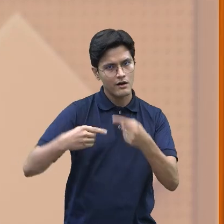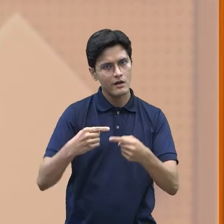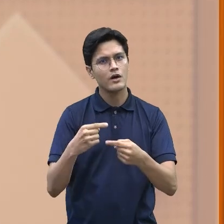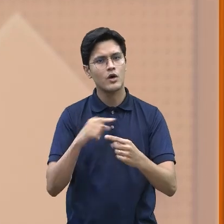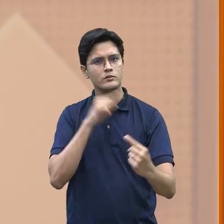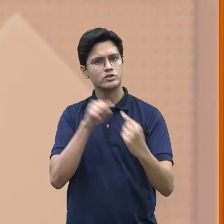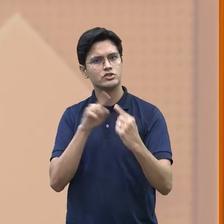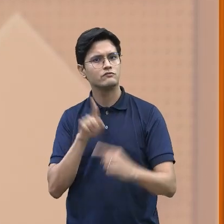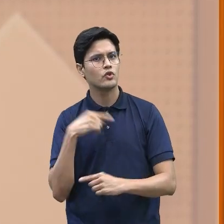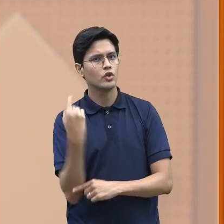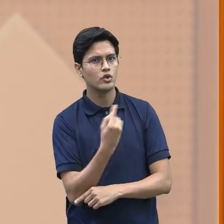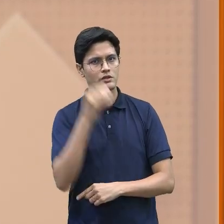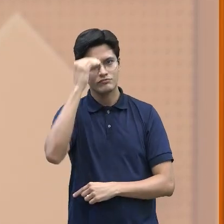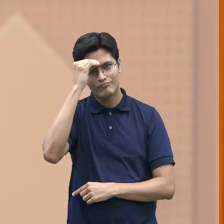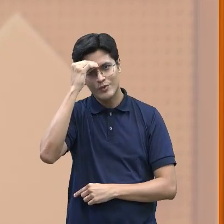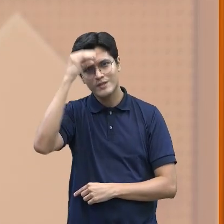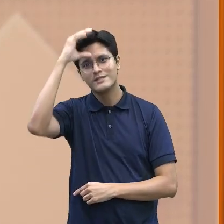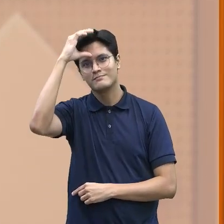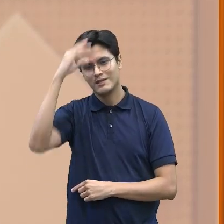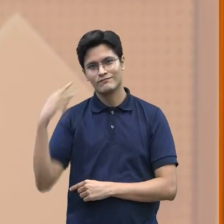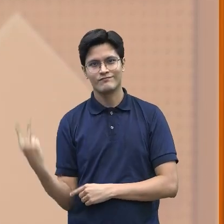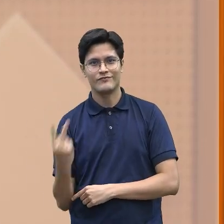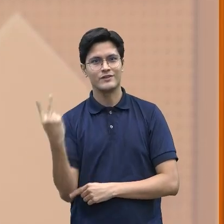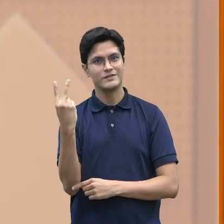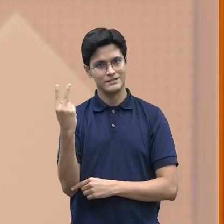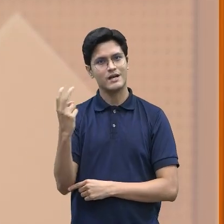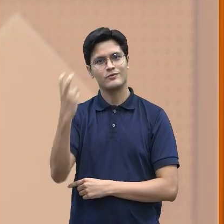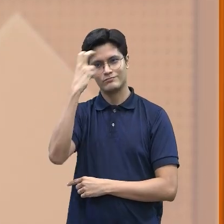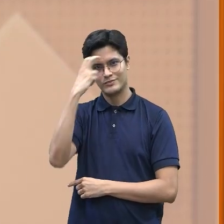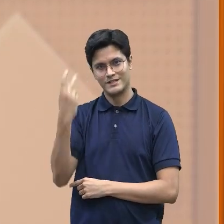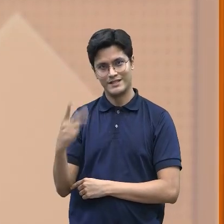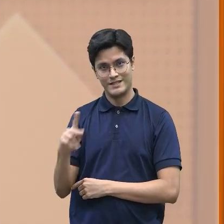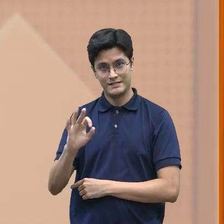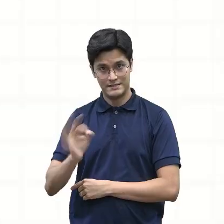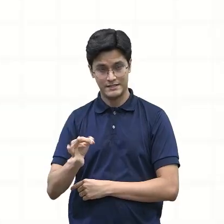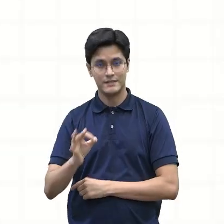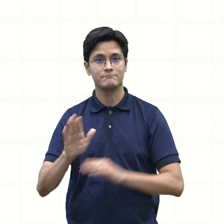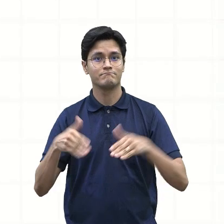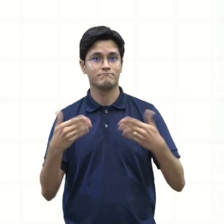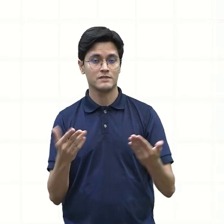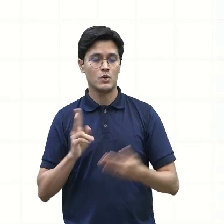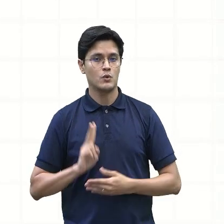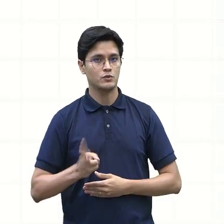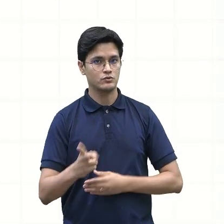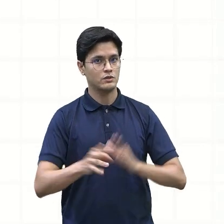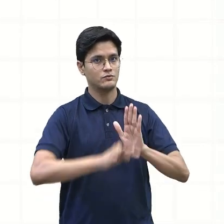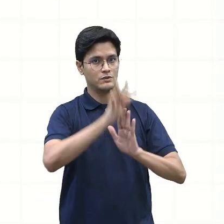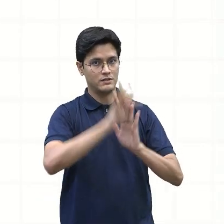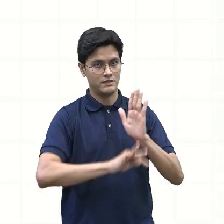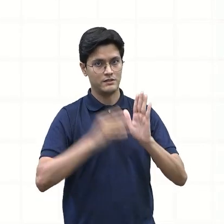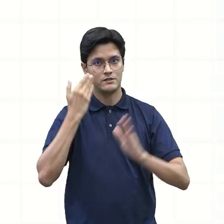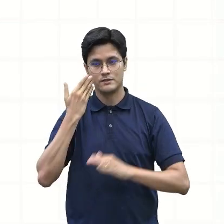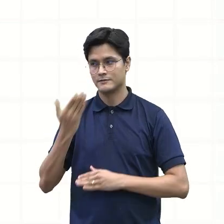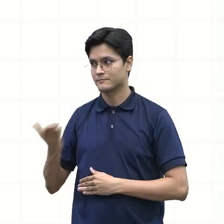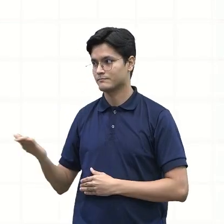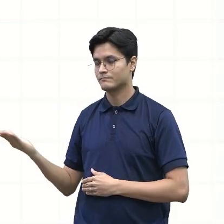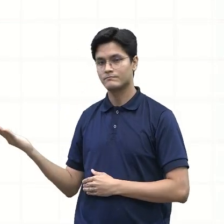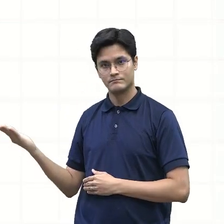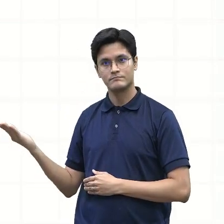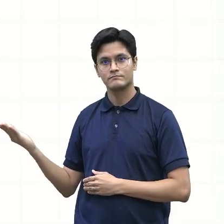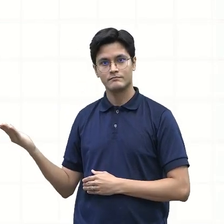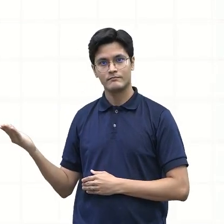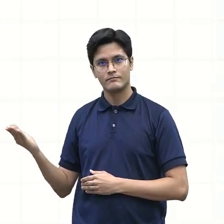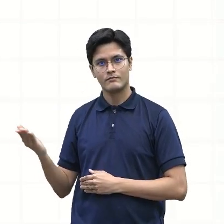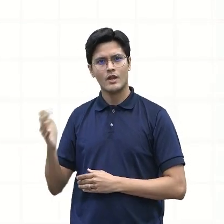que ela seja valorizada, certo? Continuando o nosso texto que fala assim: ignoraram que os africanos